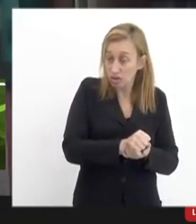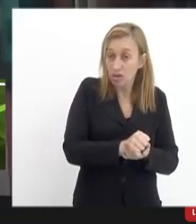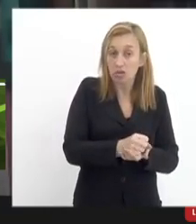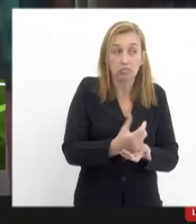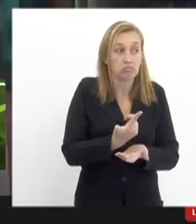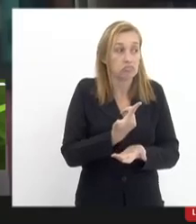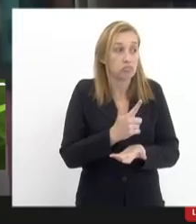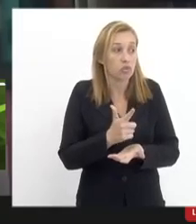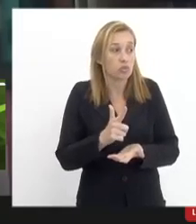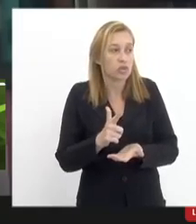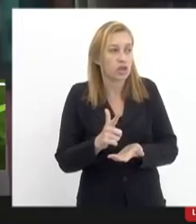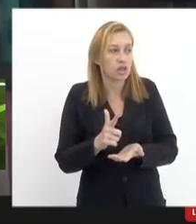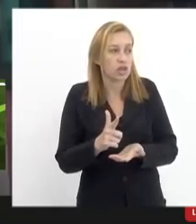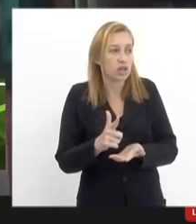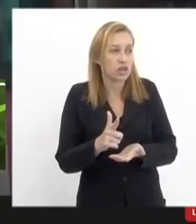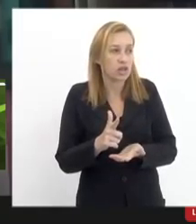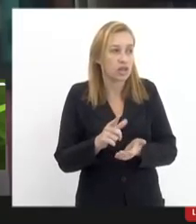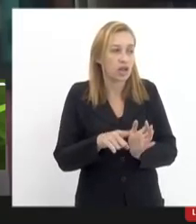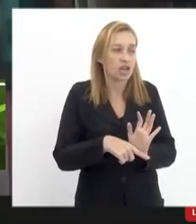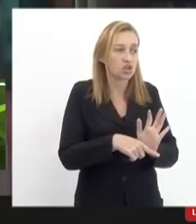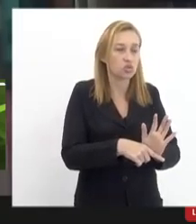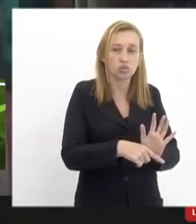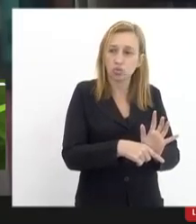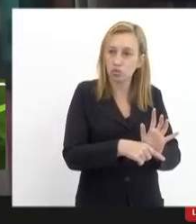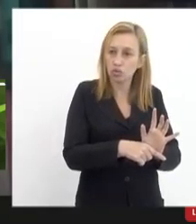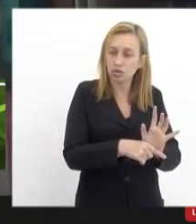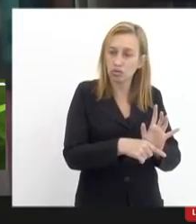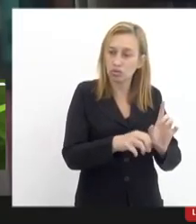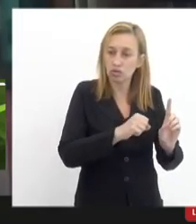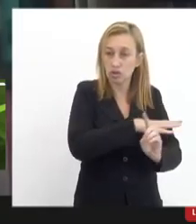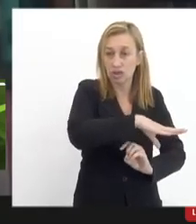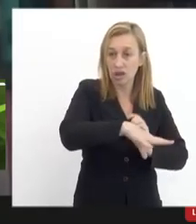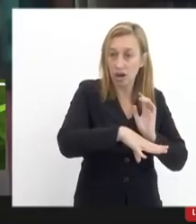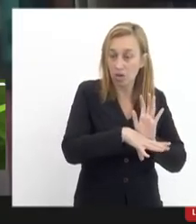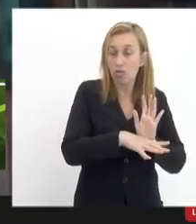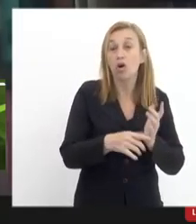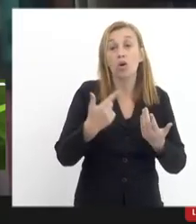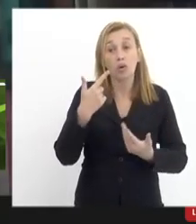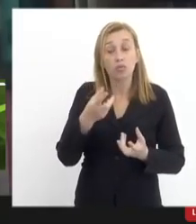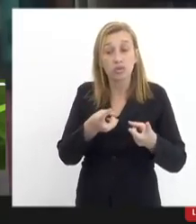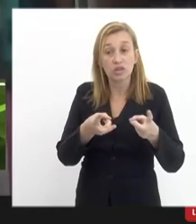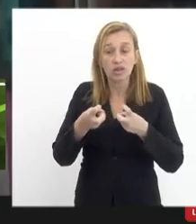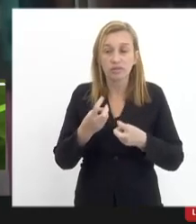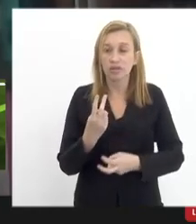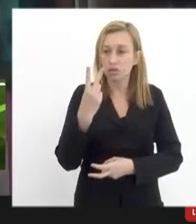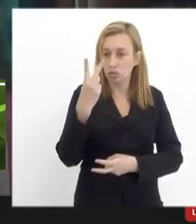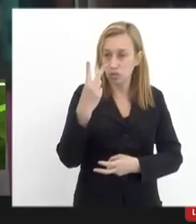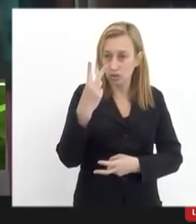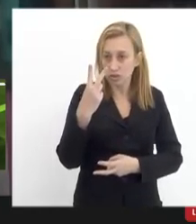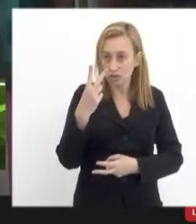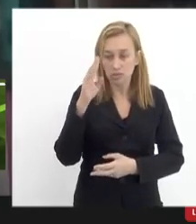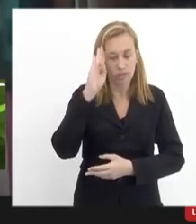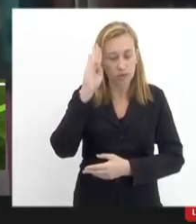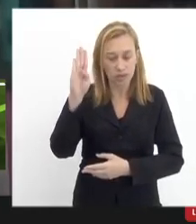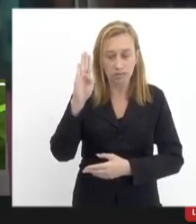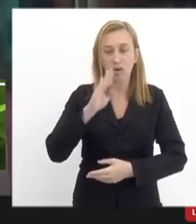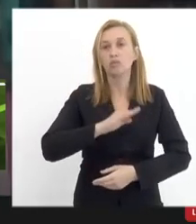tem natureza assistencial, ao meu ver, tem dois eixos.